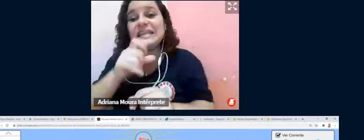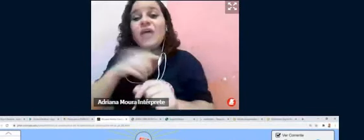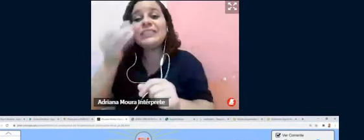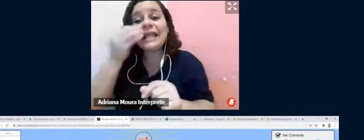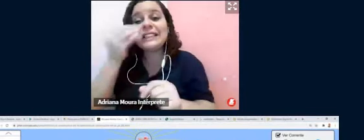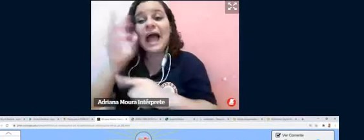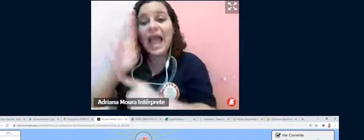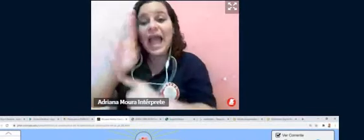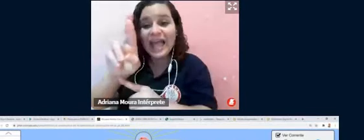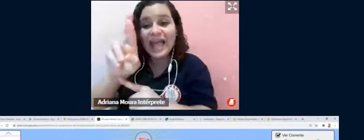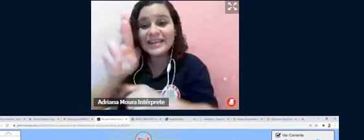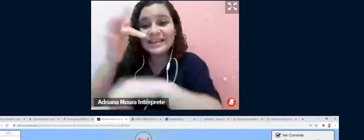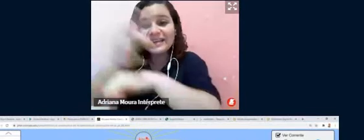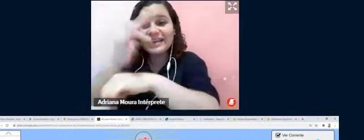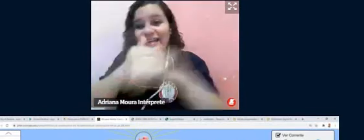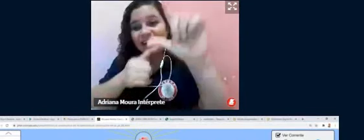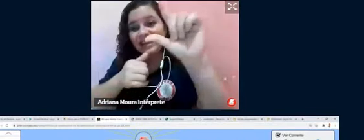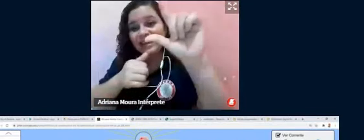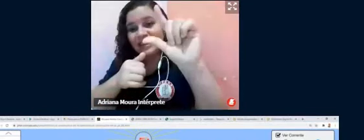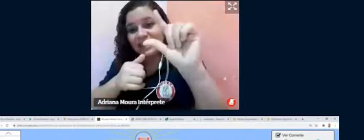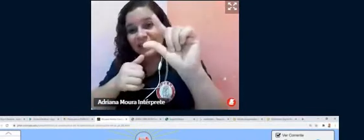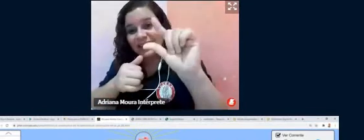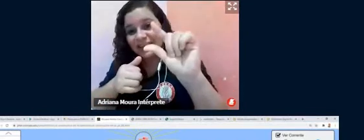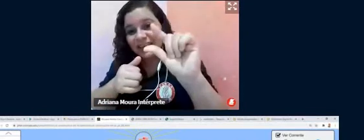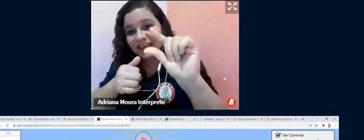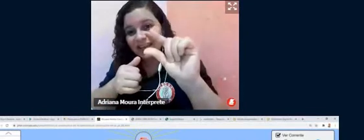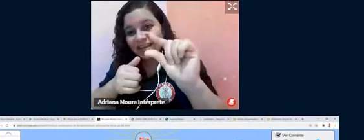resistência? 4, 3, estou reduzindo.